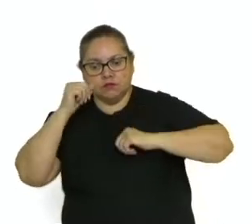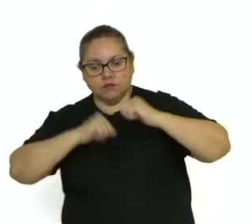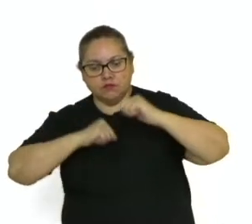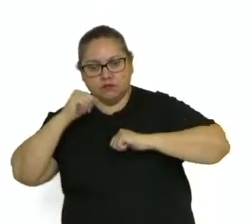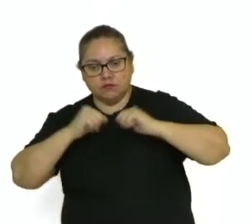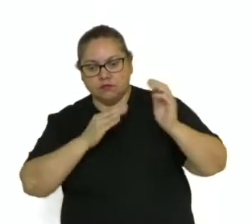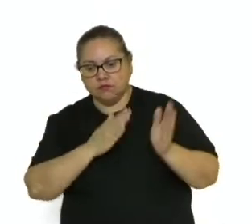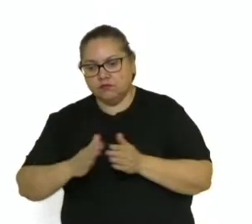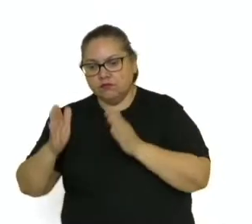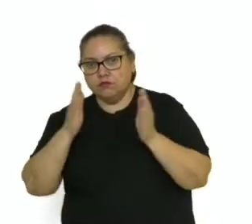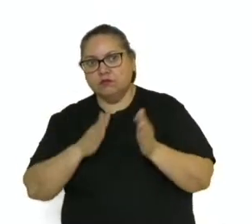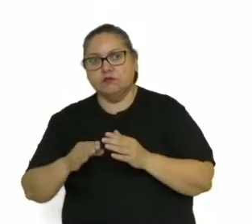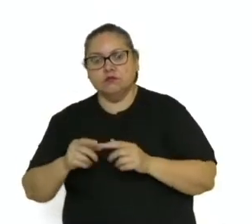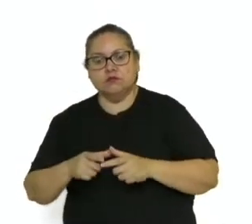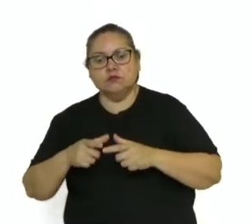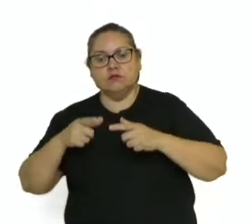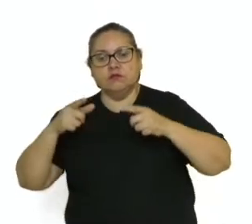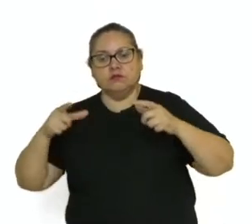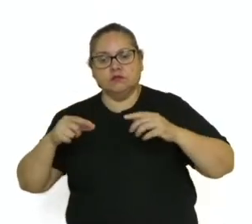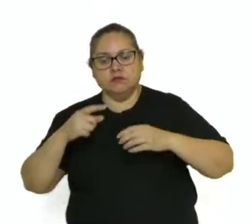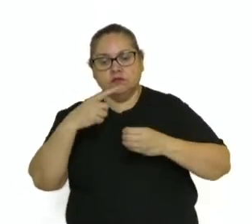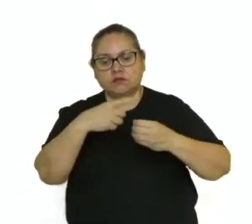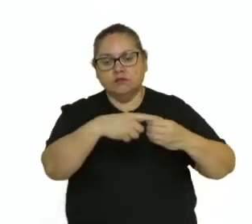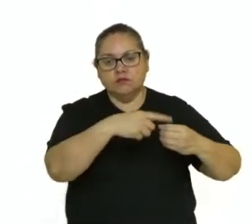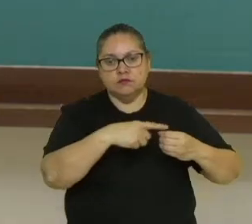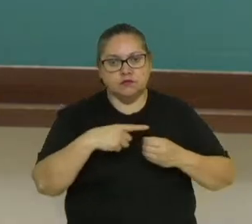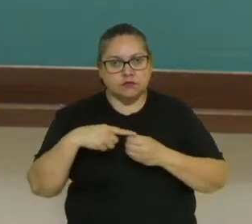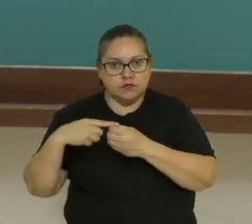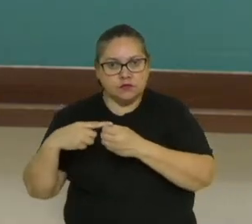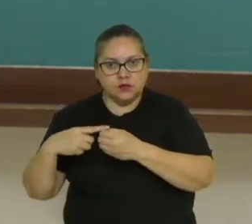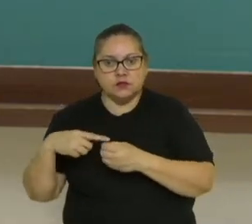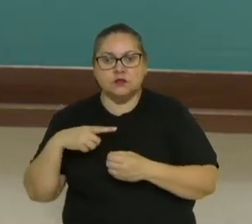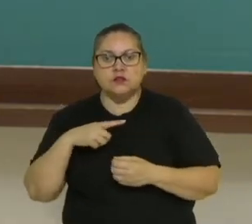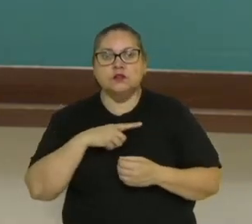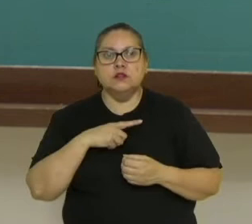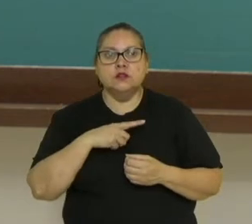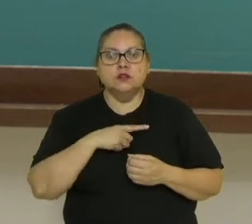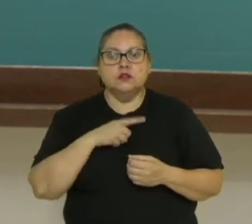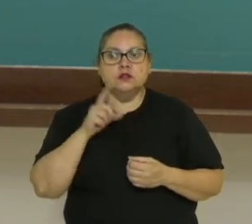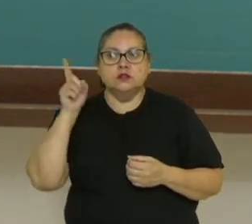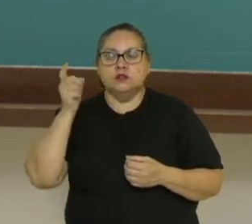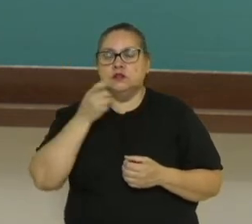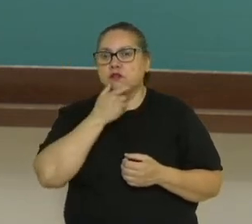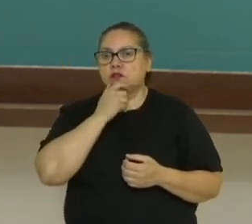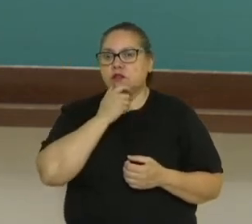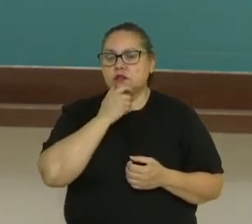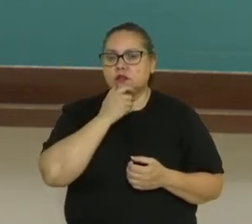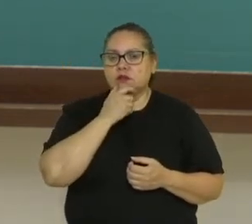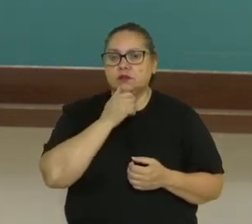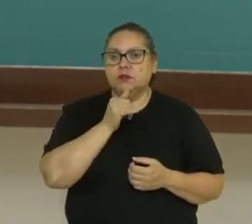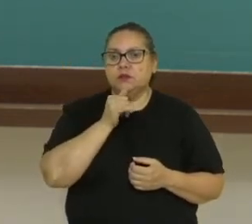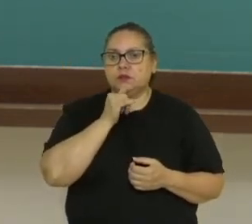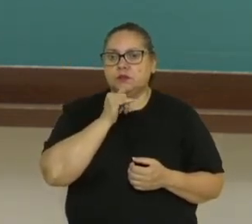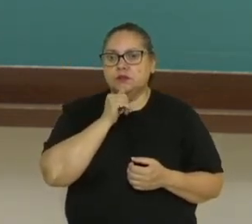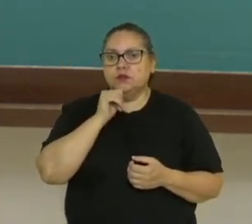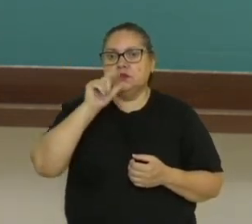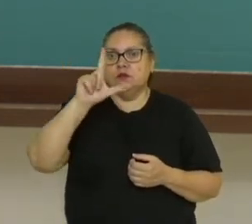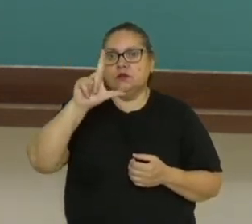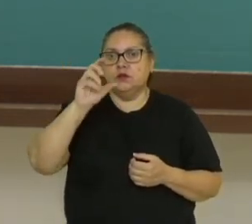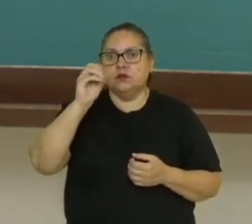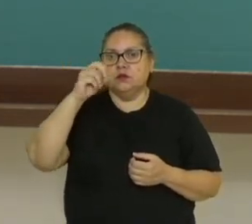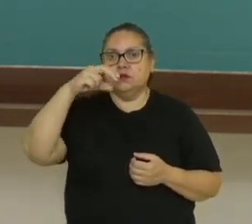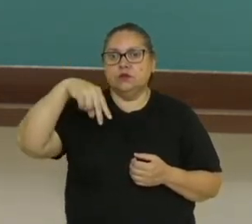industrialização, formando as grandes cidades, Nós temos lá na Inglaterra, por exemplo, Londres, que foi